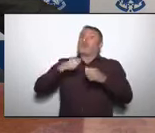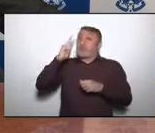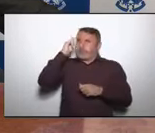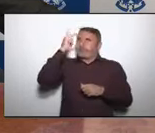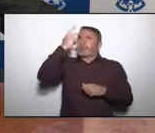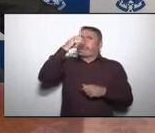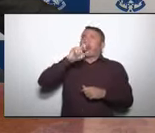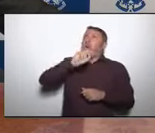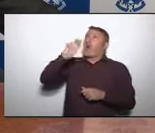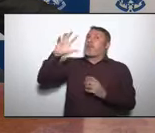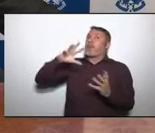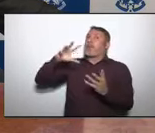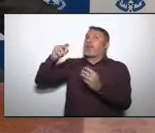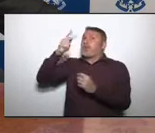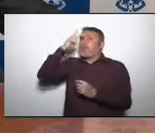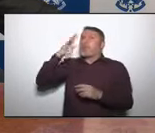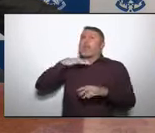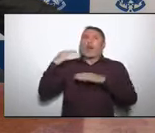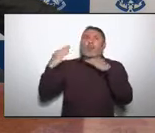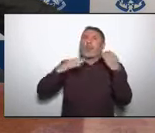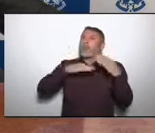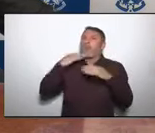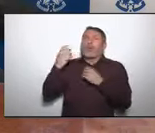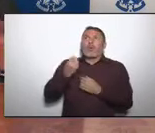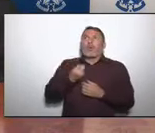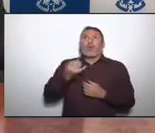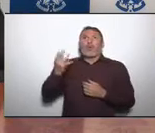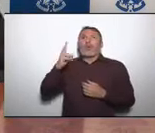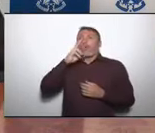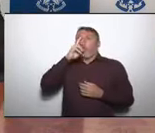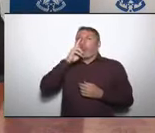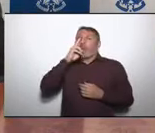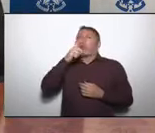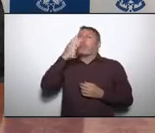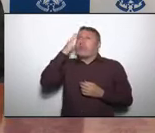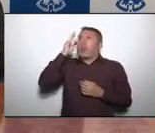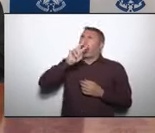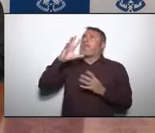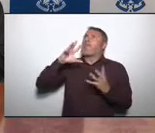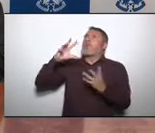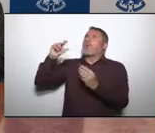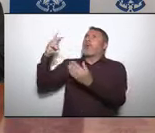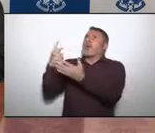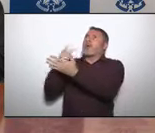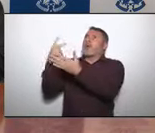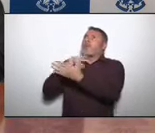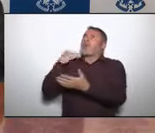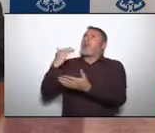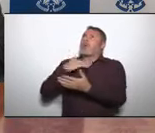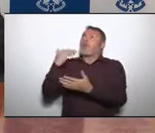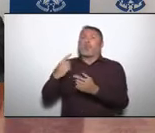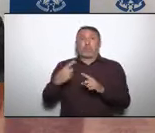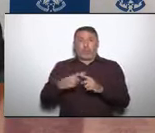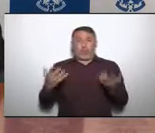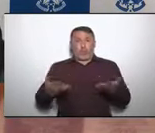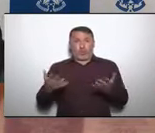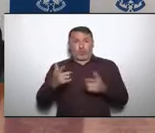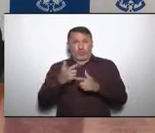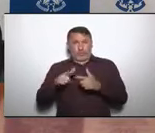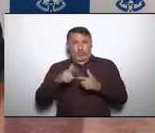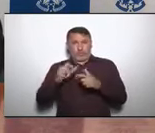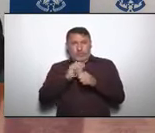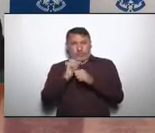a quantidade de vidas perdidas, né? Nós, numa crise como essa, a gente tem dois objetivos muito, muito, muito